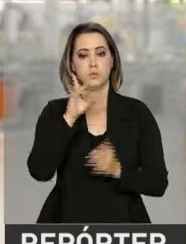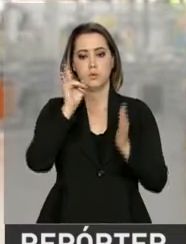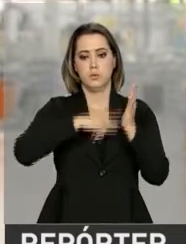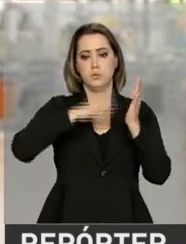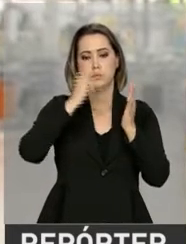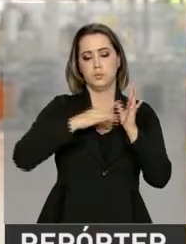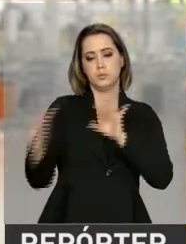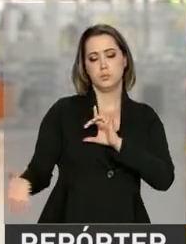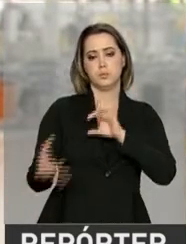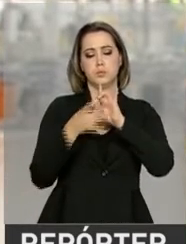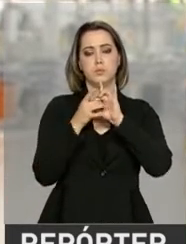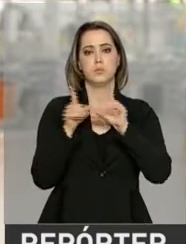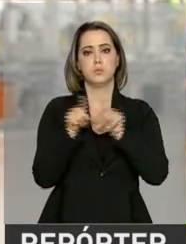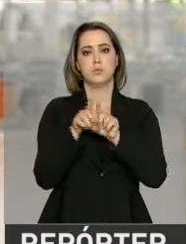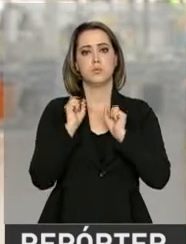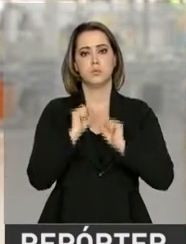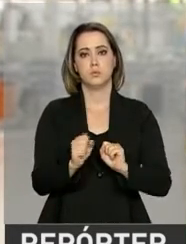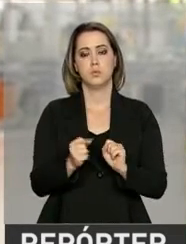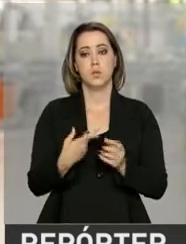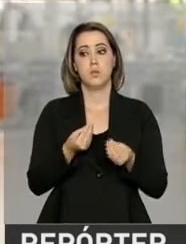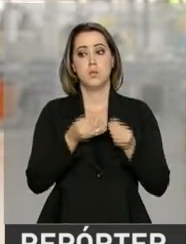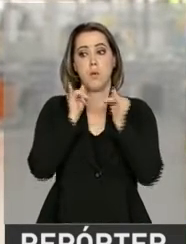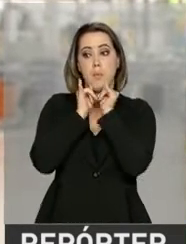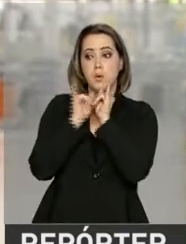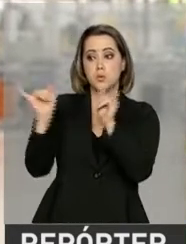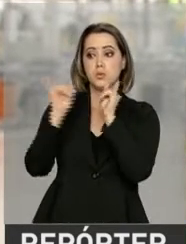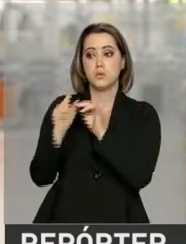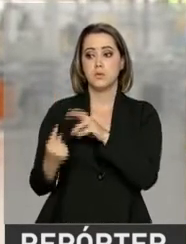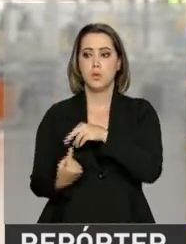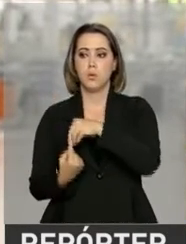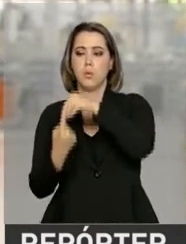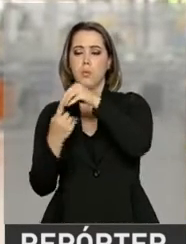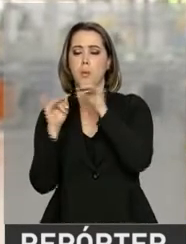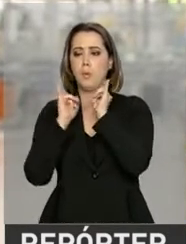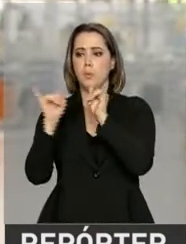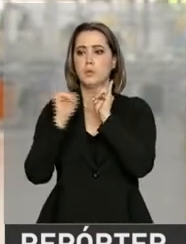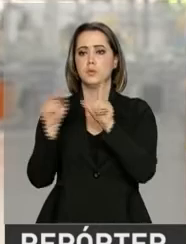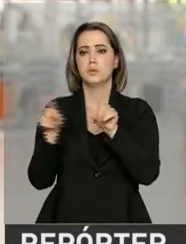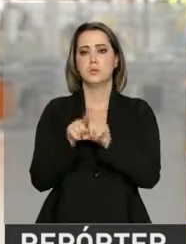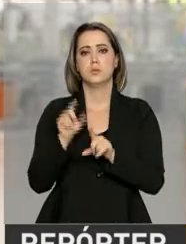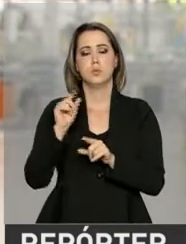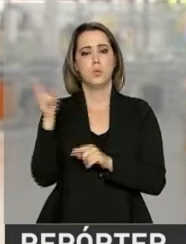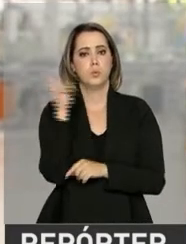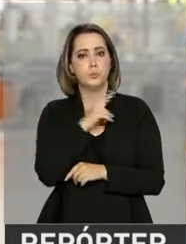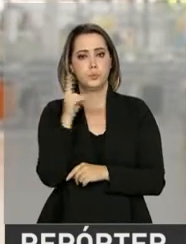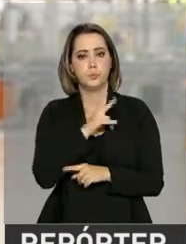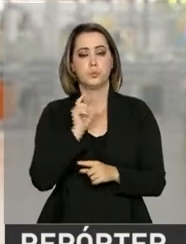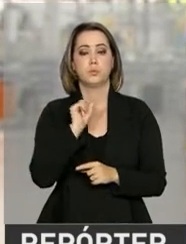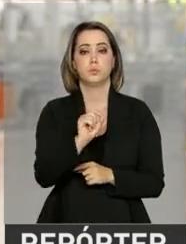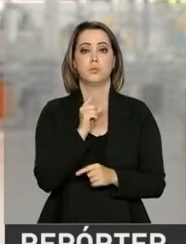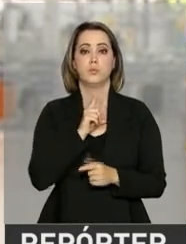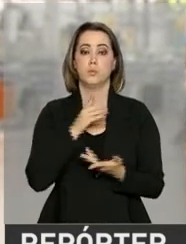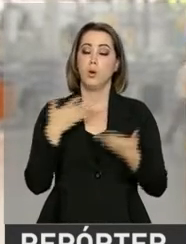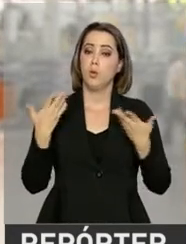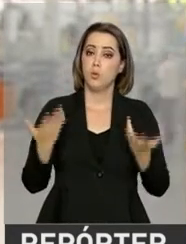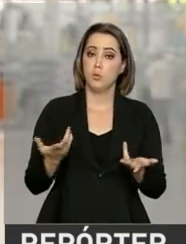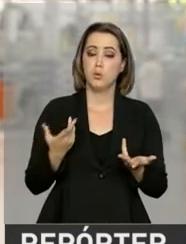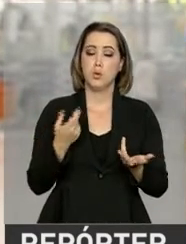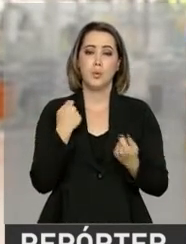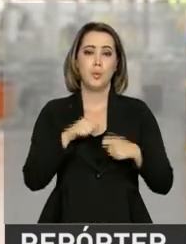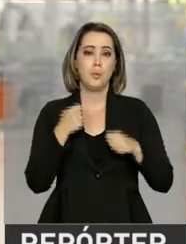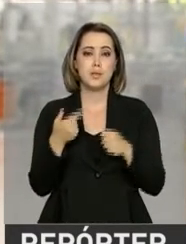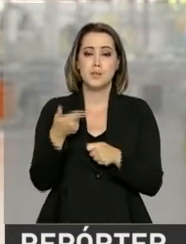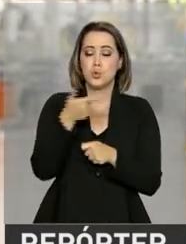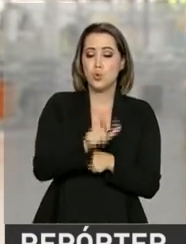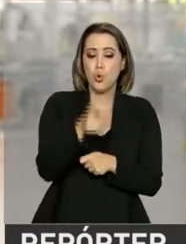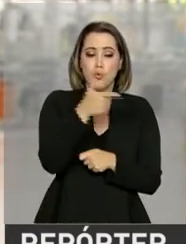ambiente integrado, você consegue emitir sua declaração única de exportação de uma maneira mais ágil, uma maneira onde você não precisa